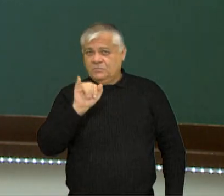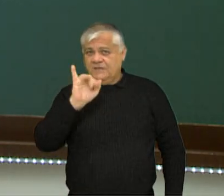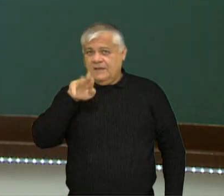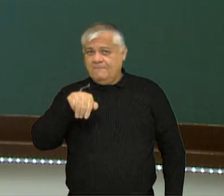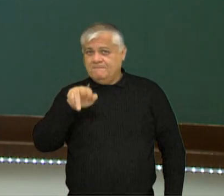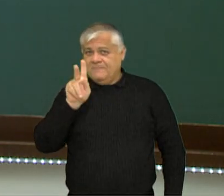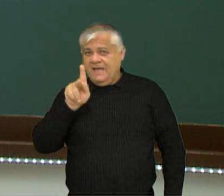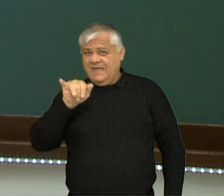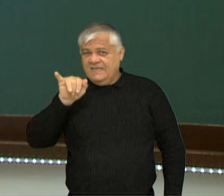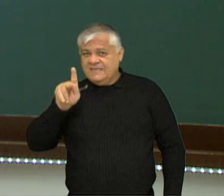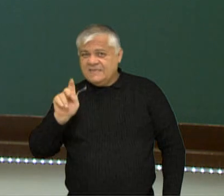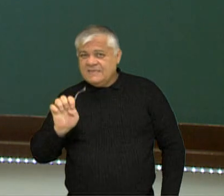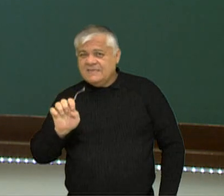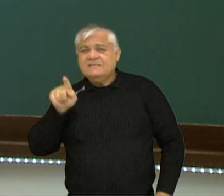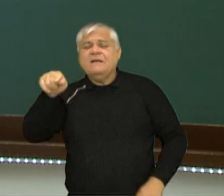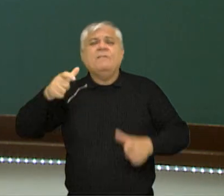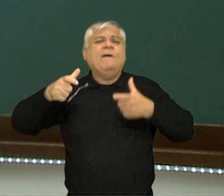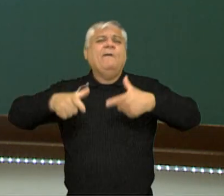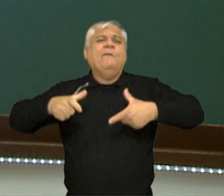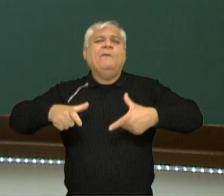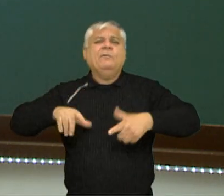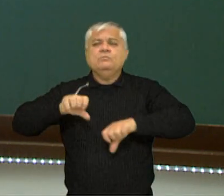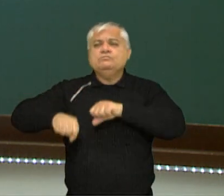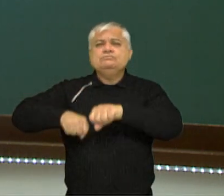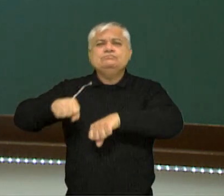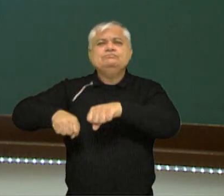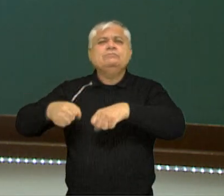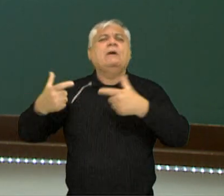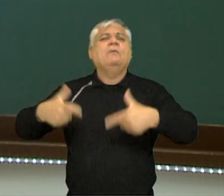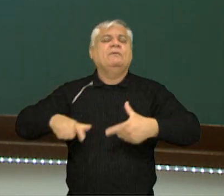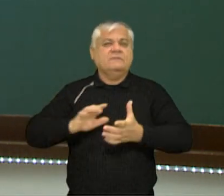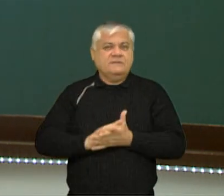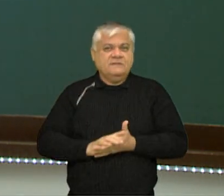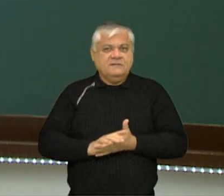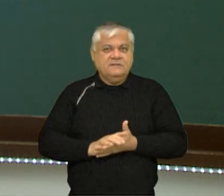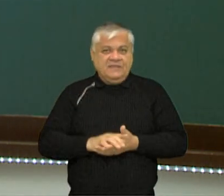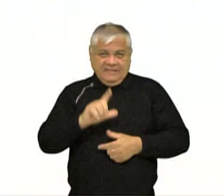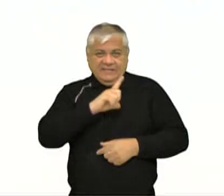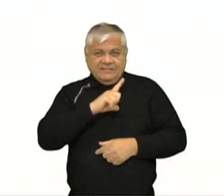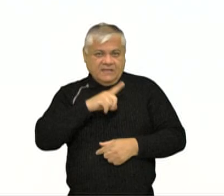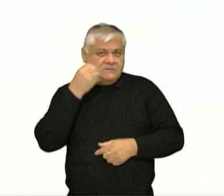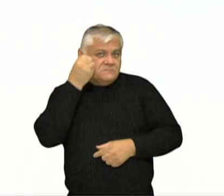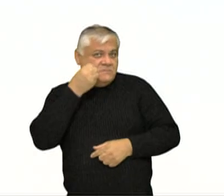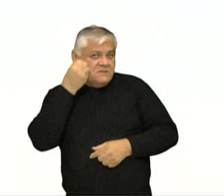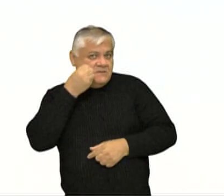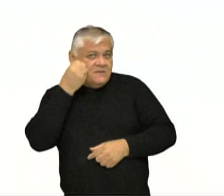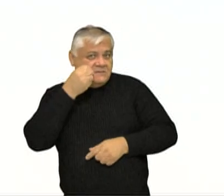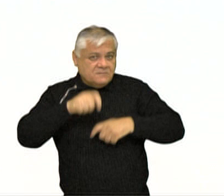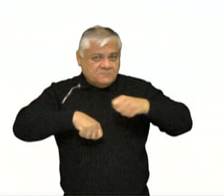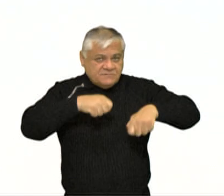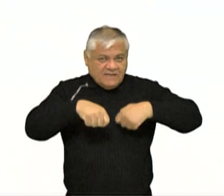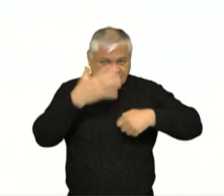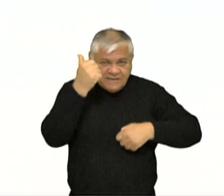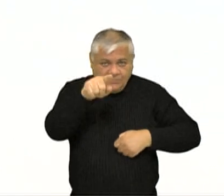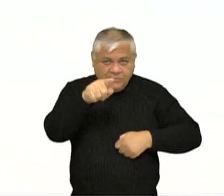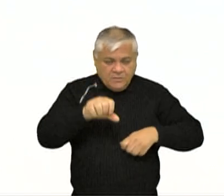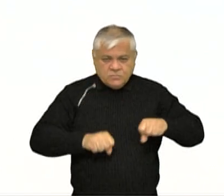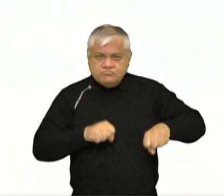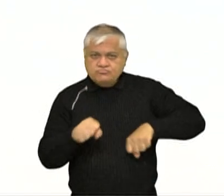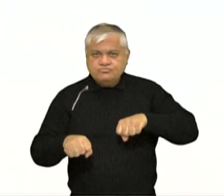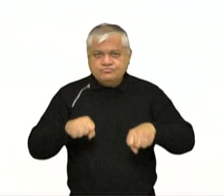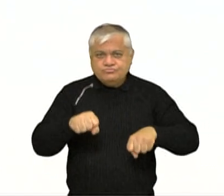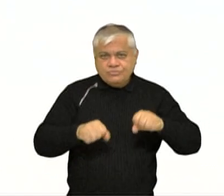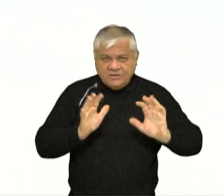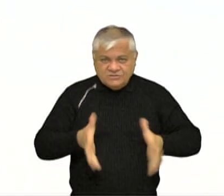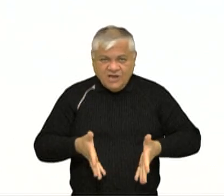ele costuma normalmente ser praticado? Você tem alguma experiência com a bicicleta? Sabe andar de bicicleta? Tem uma